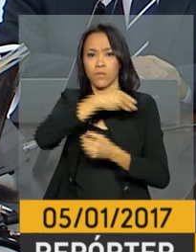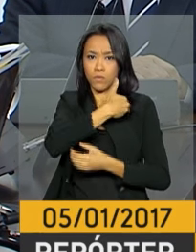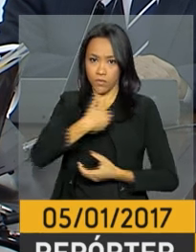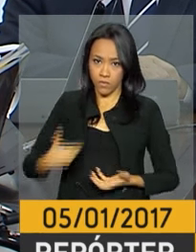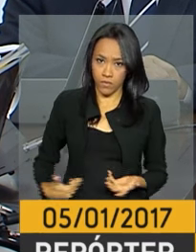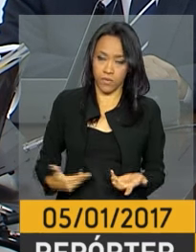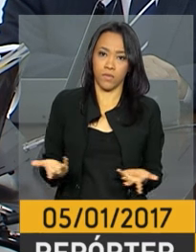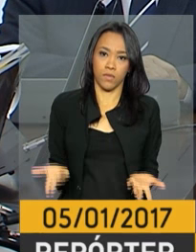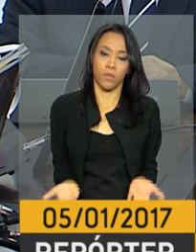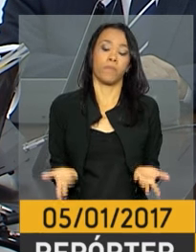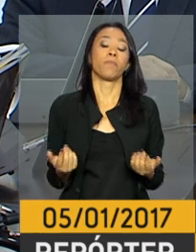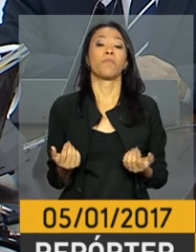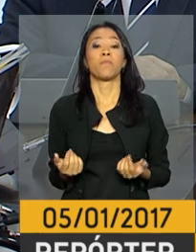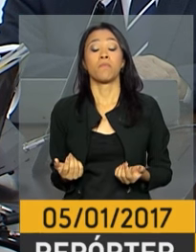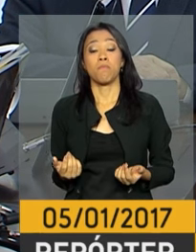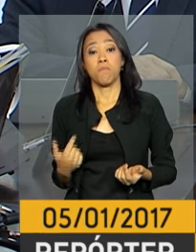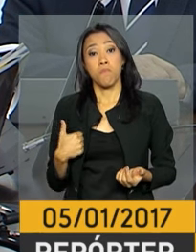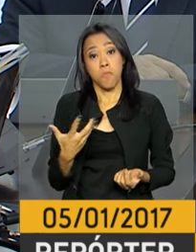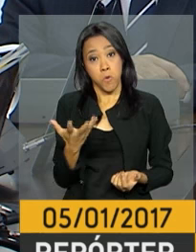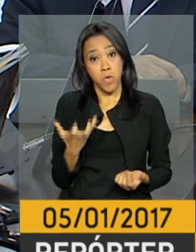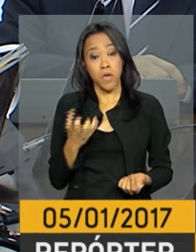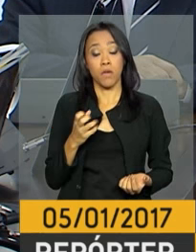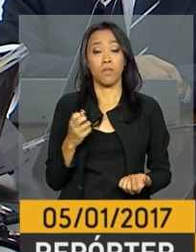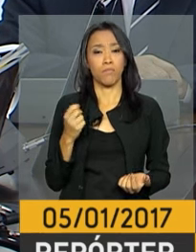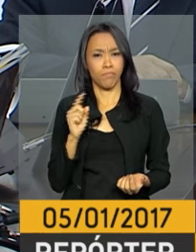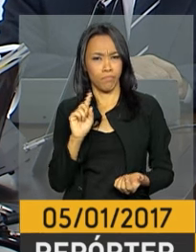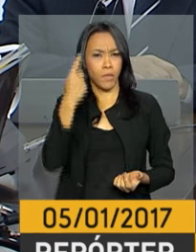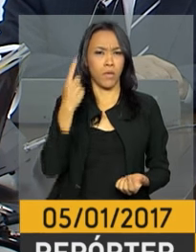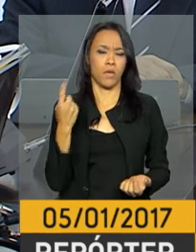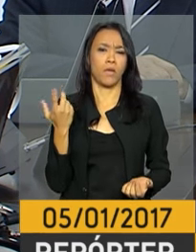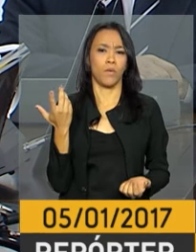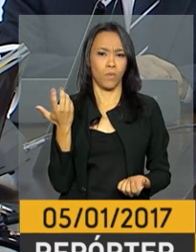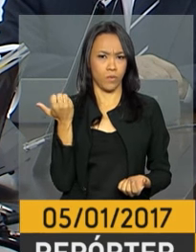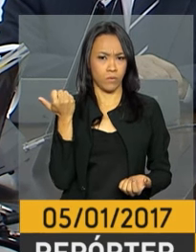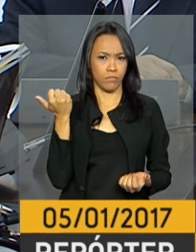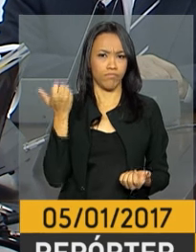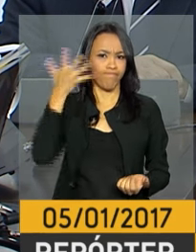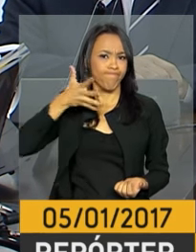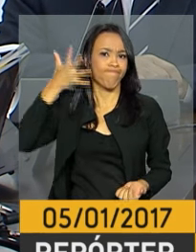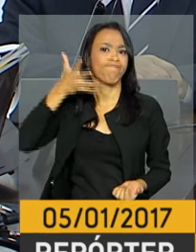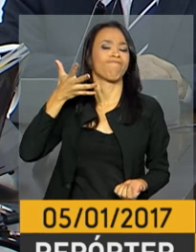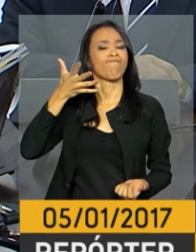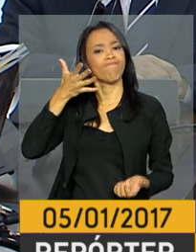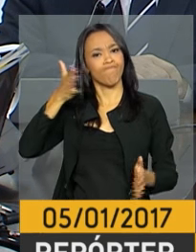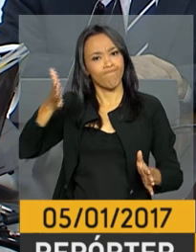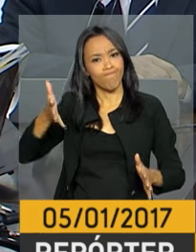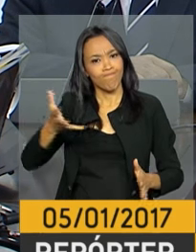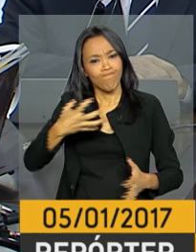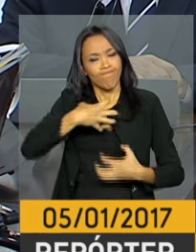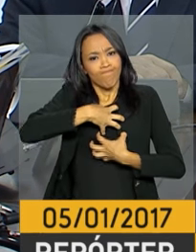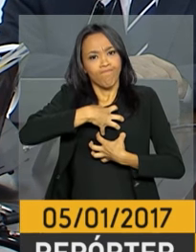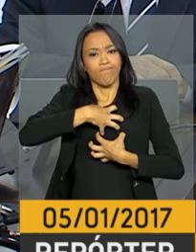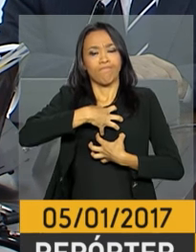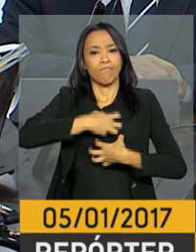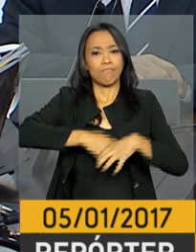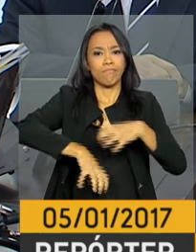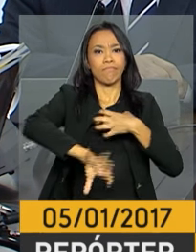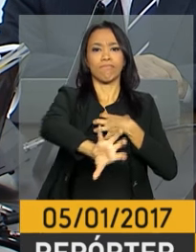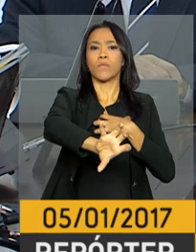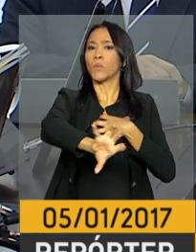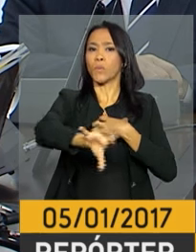eu quero uma numa primeira fala não é mais uma vez solidarizar me com as famílias